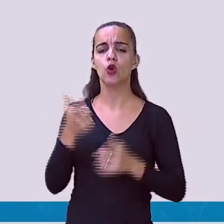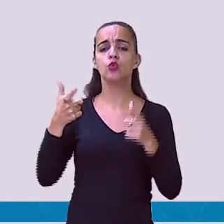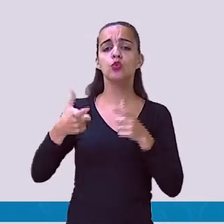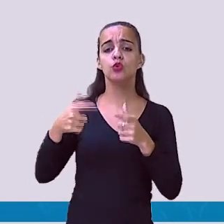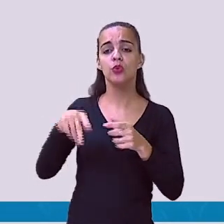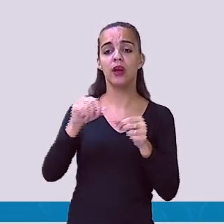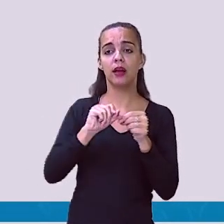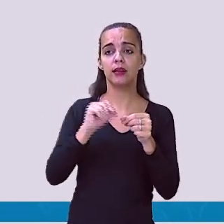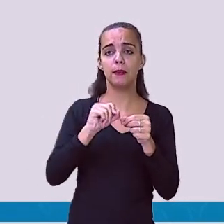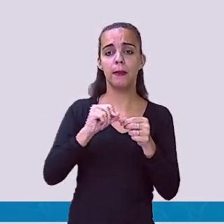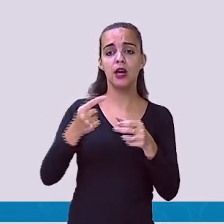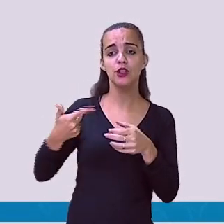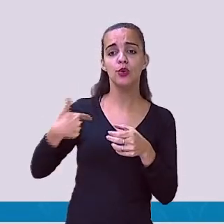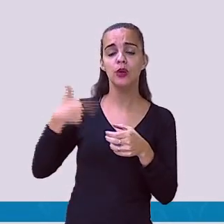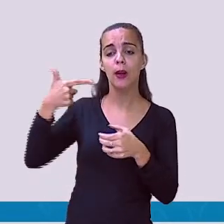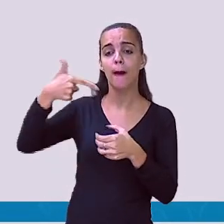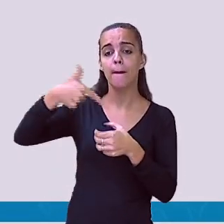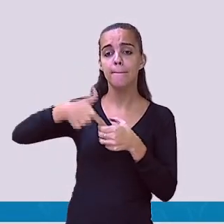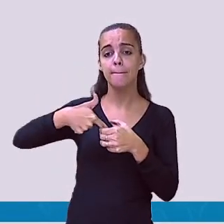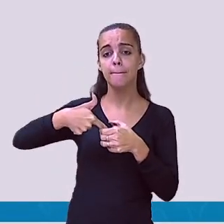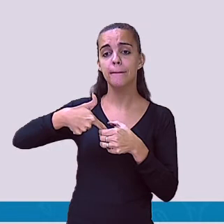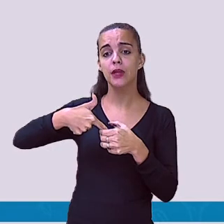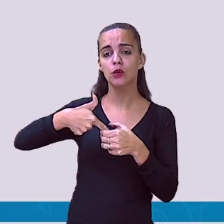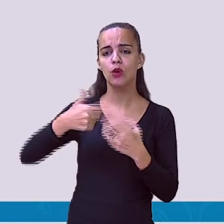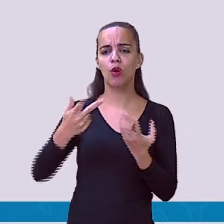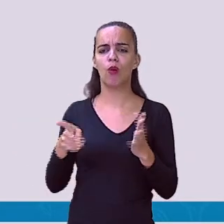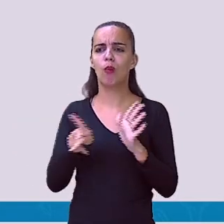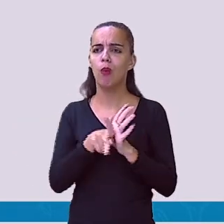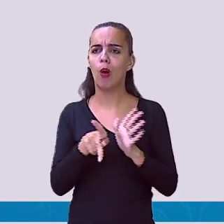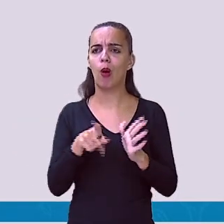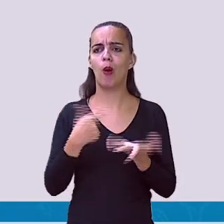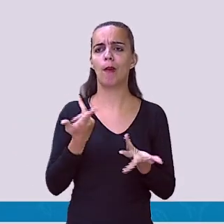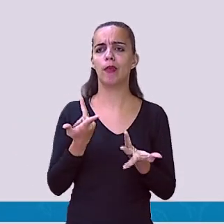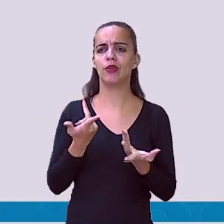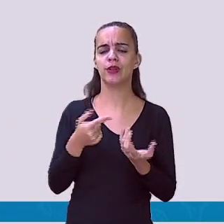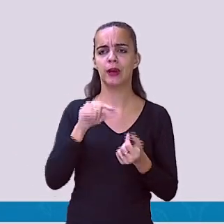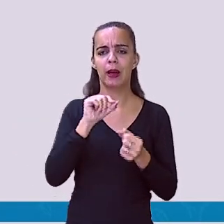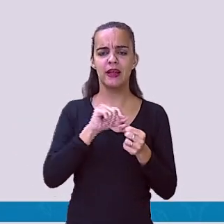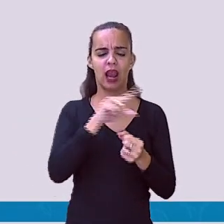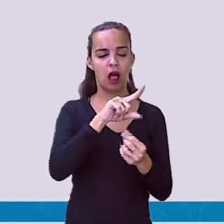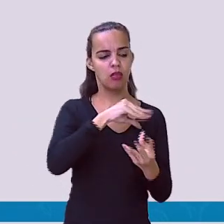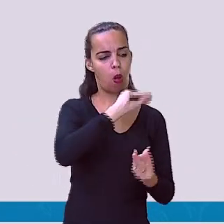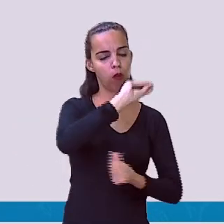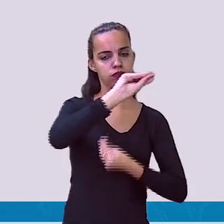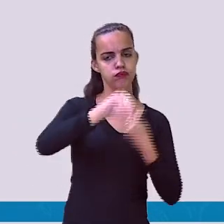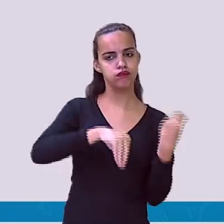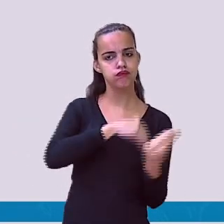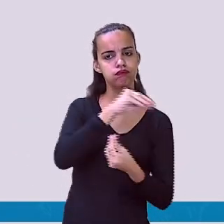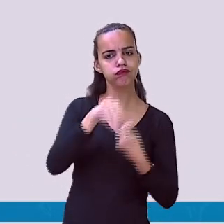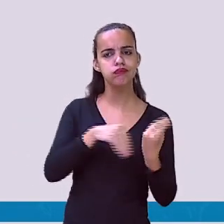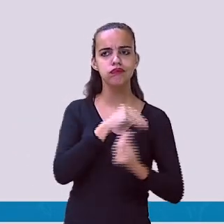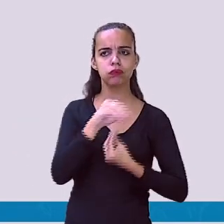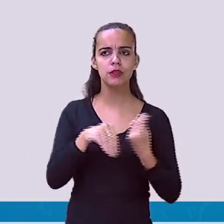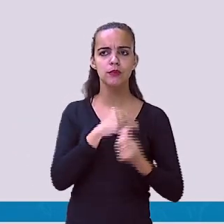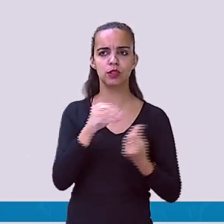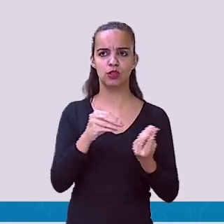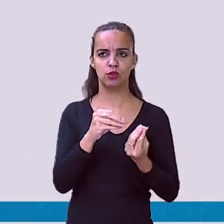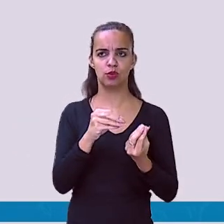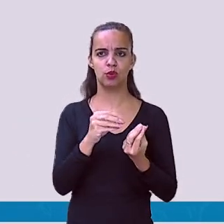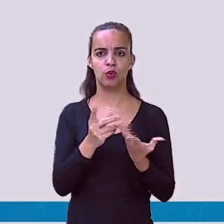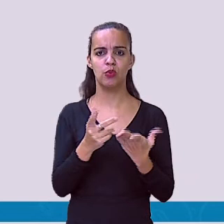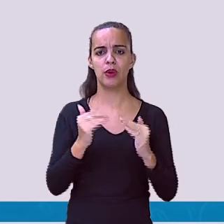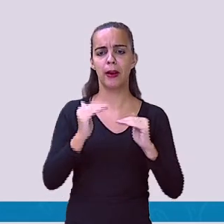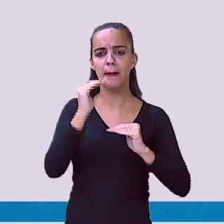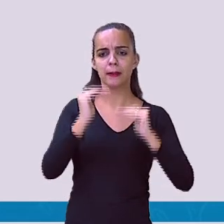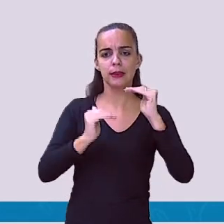de petróleo. O petróleo, ele é uma mistura homogênea. Quando a gente olha, não dá para